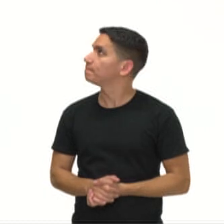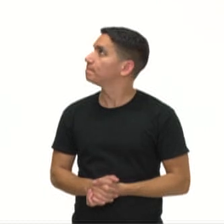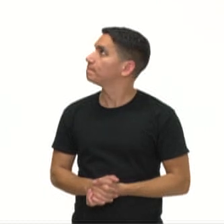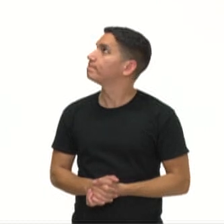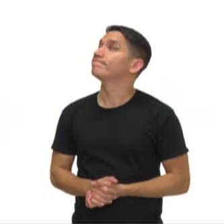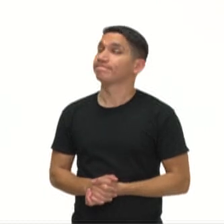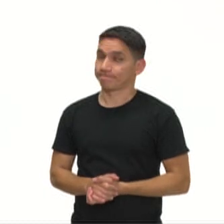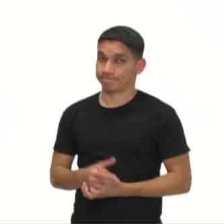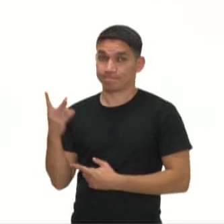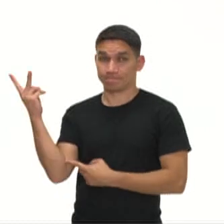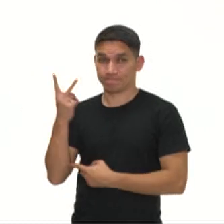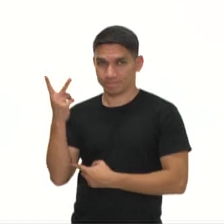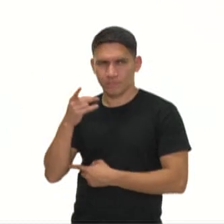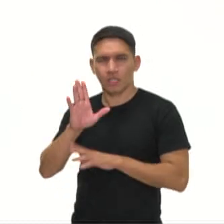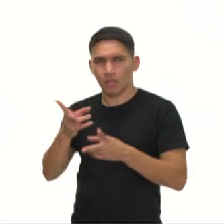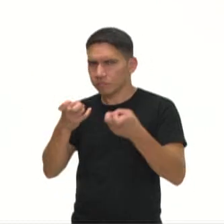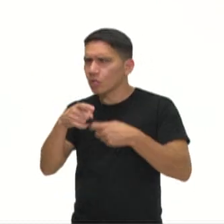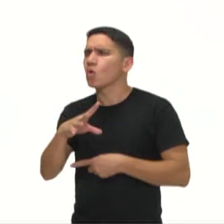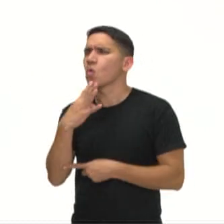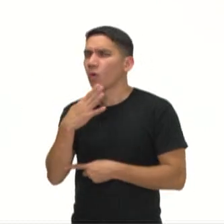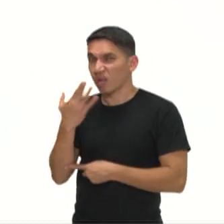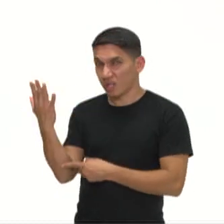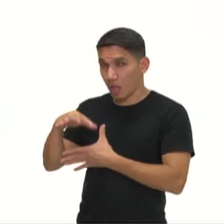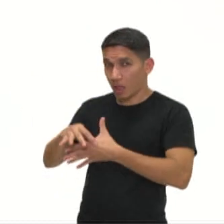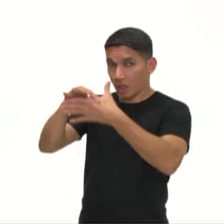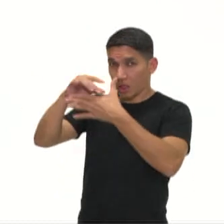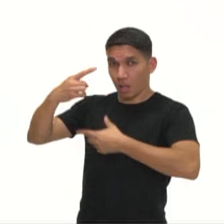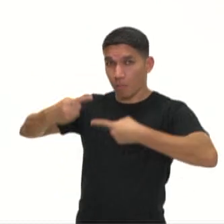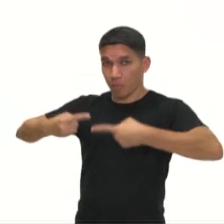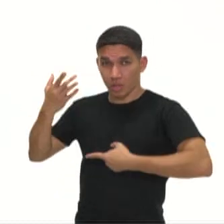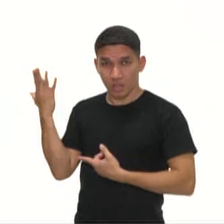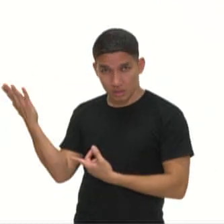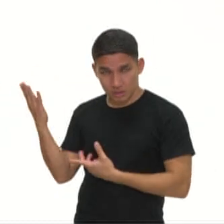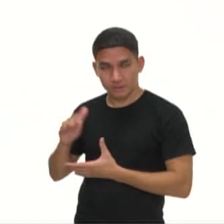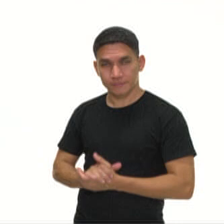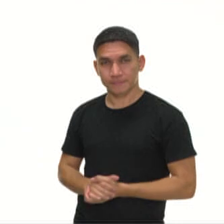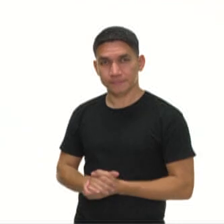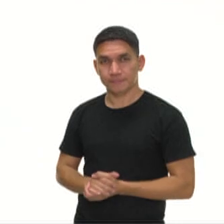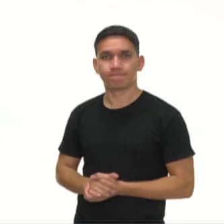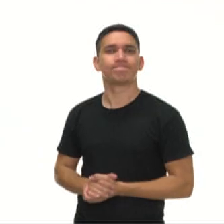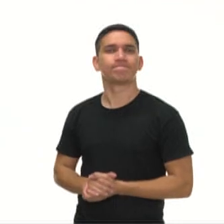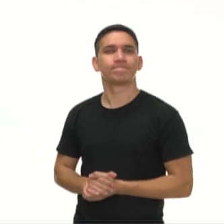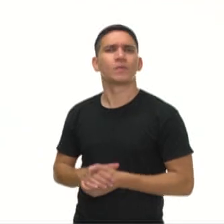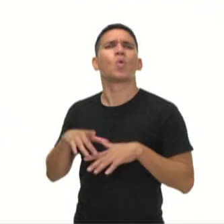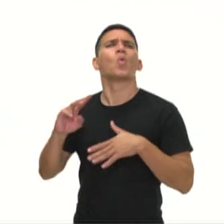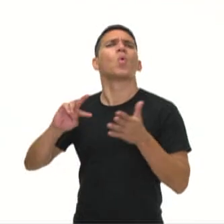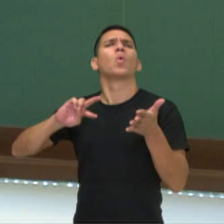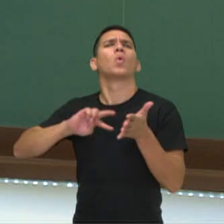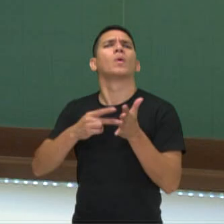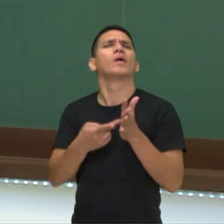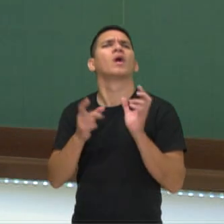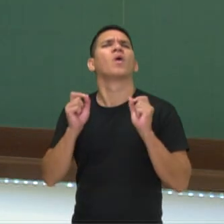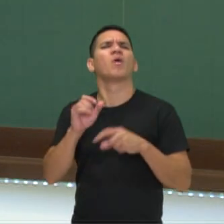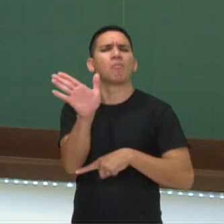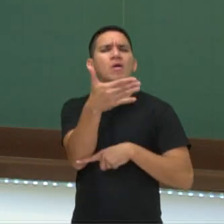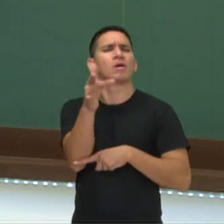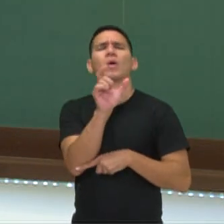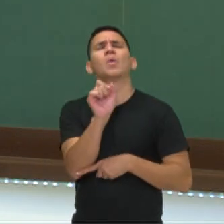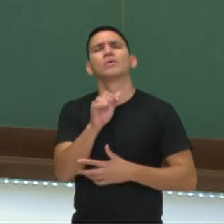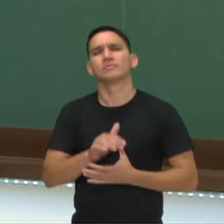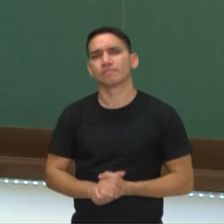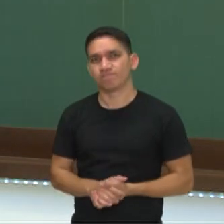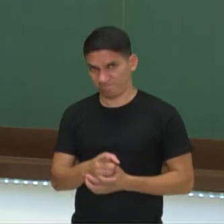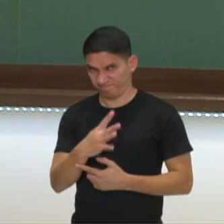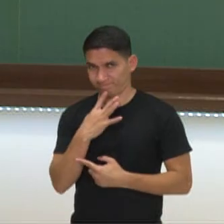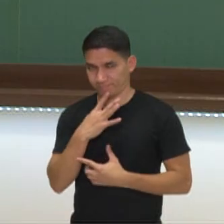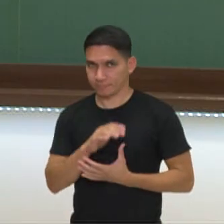Isso, esses dois elementos. Você sabe quem é o líder político dessa imagem do lado esquerdo? E a que se refere a bandeira que está do lado direito?